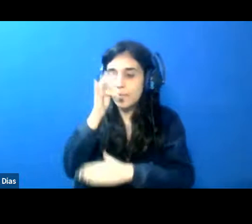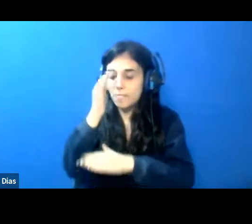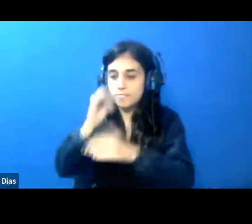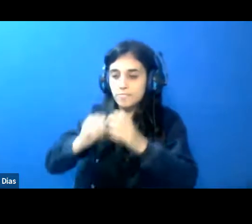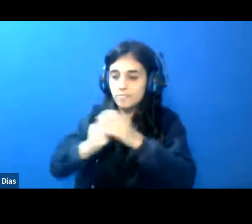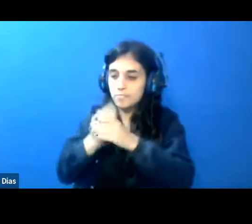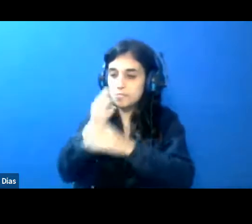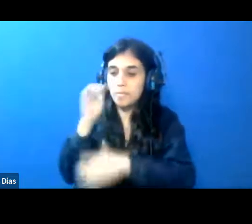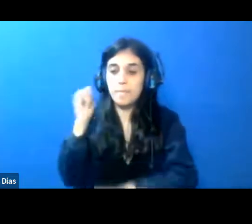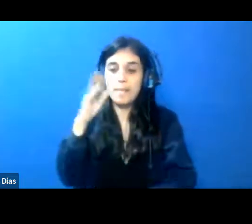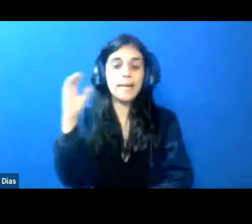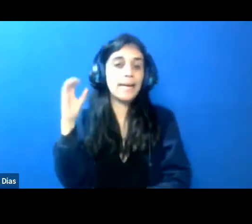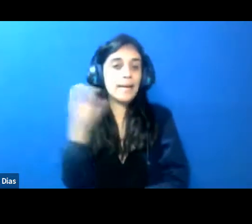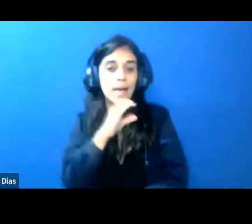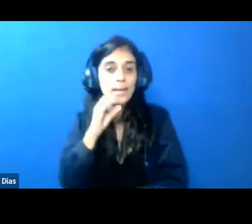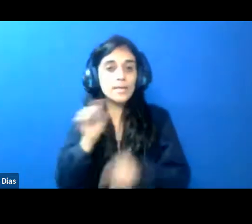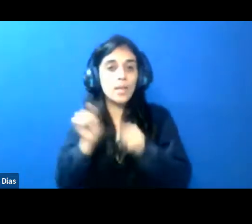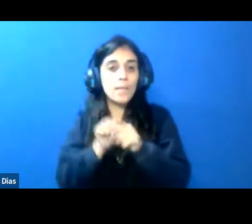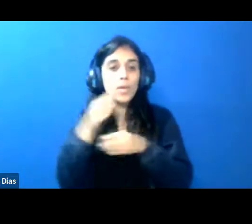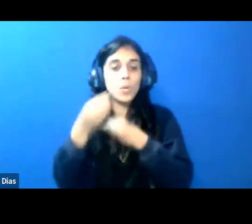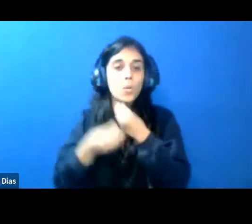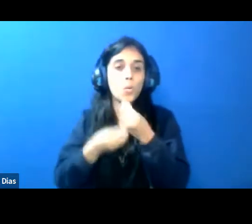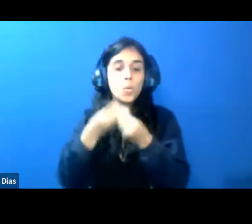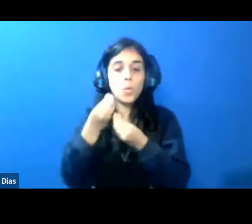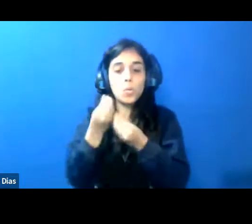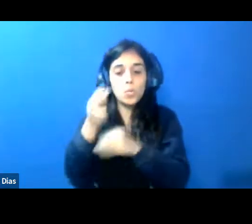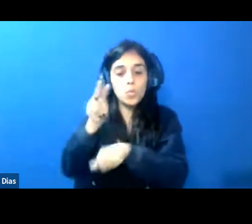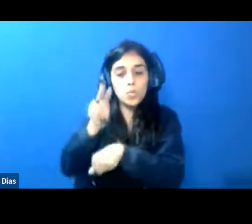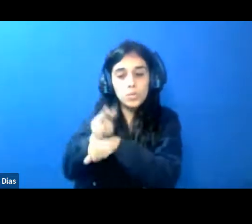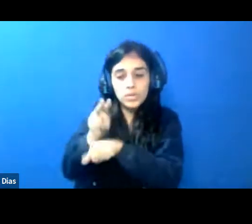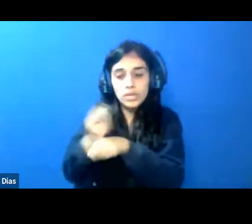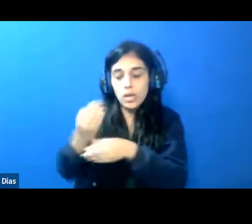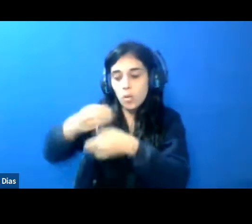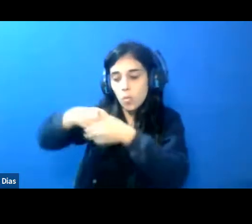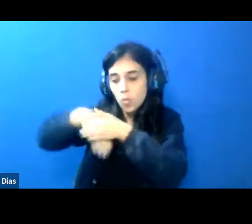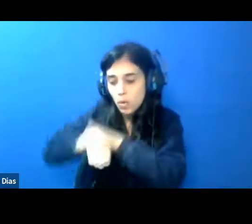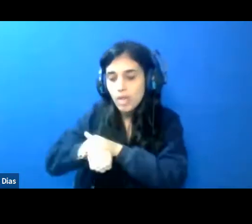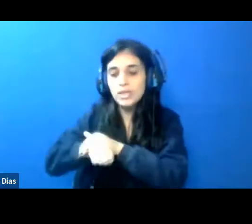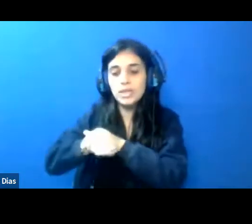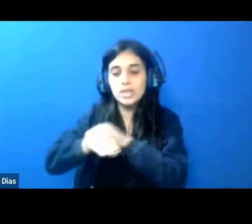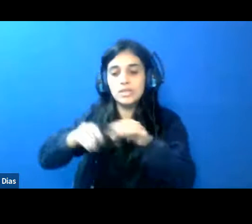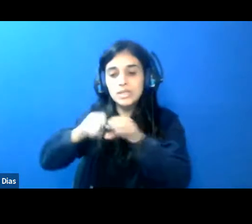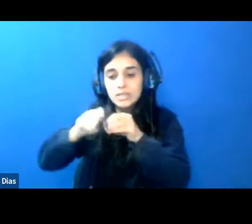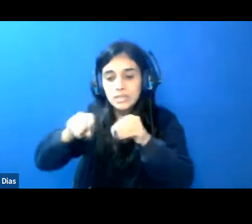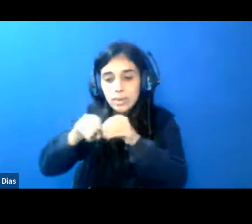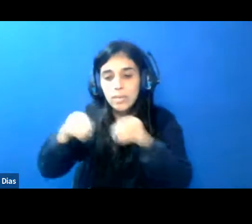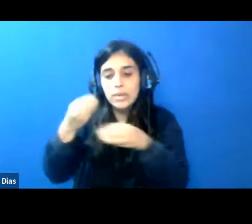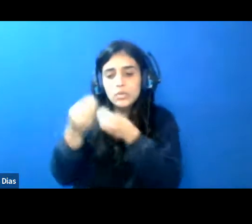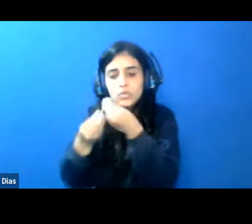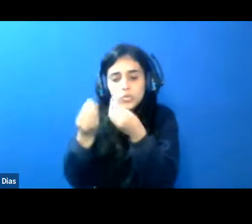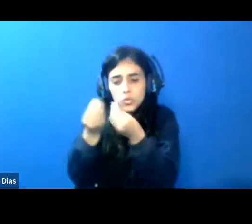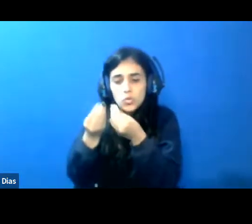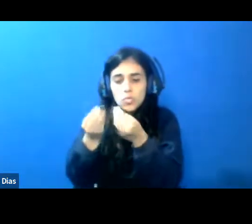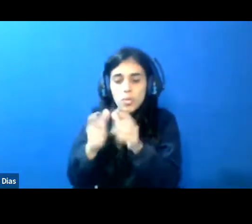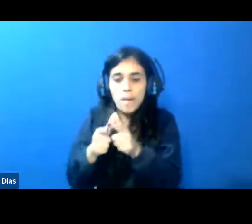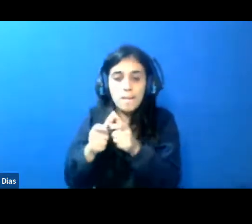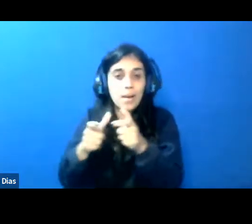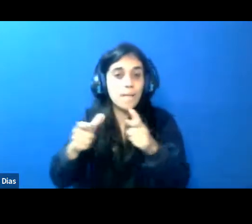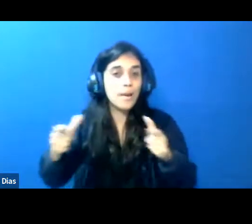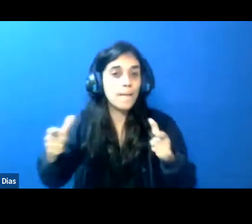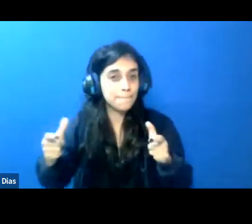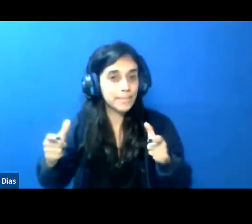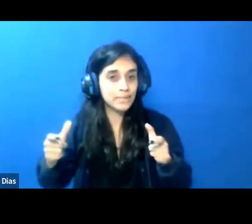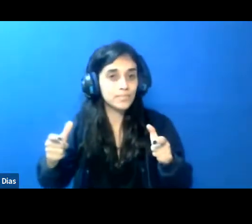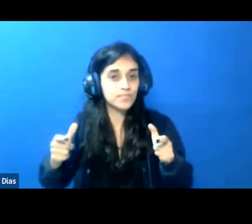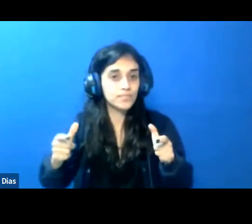nós armazenávamos as sementes, de como cuidar delas, de como multiplicar, mas do